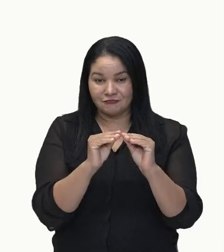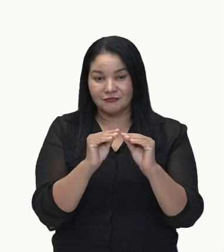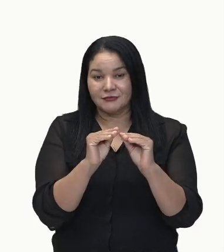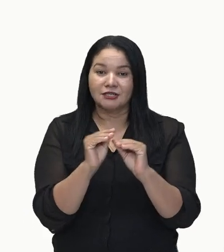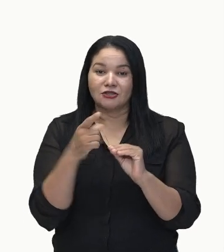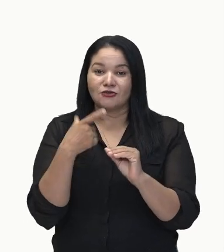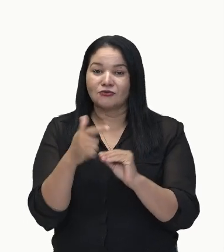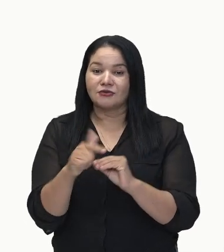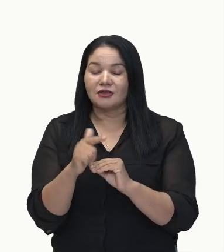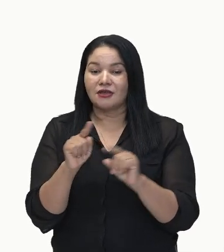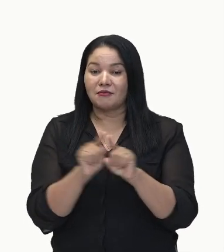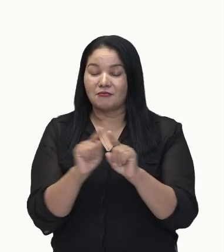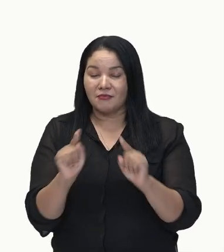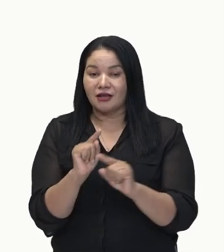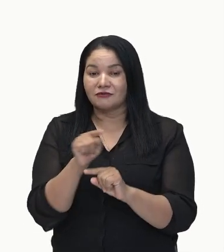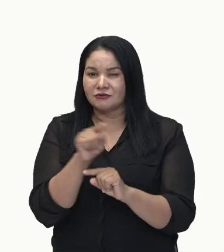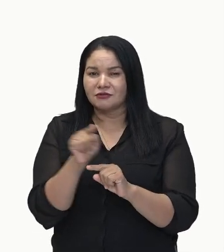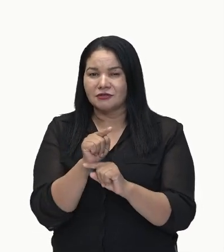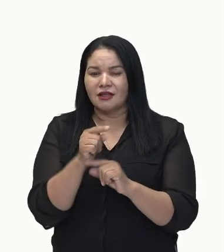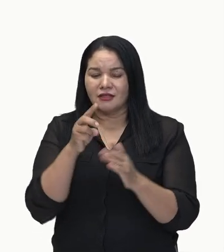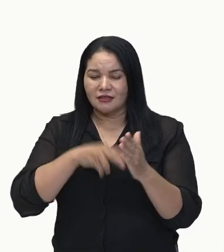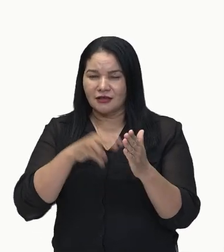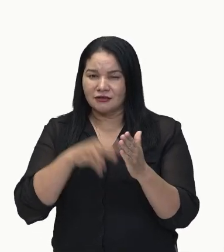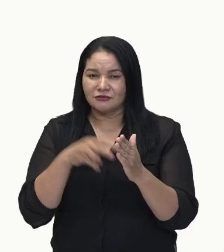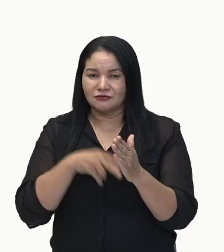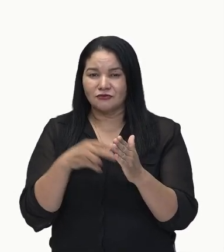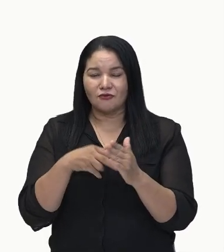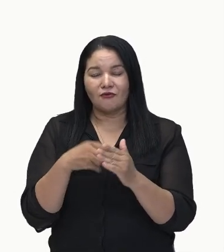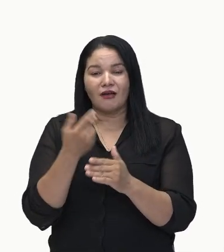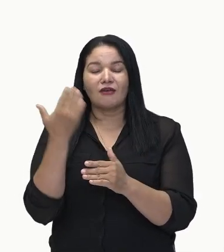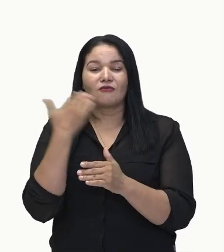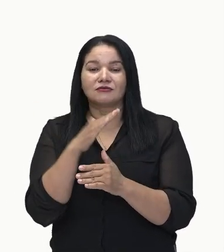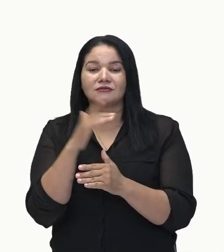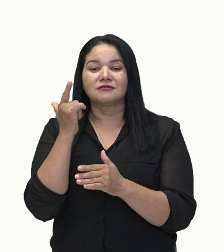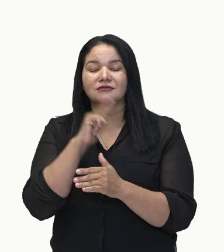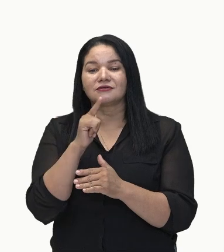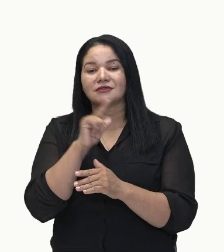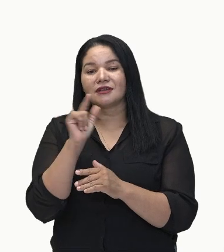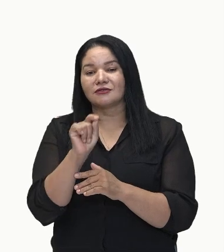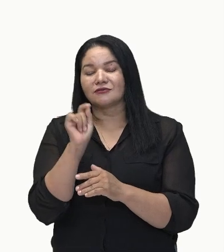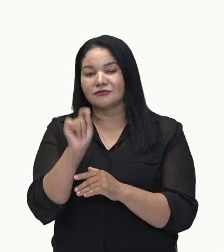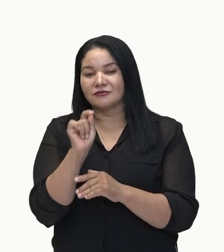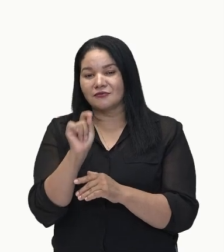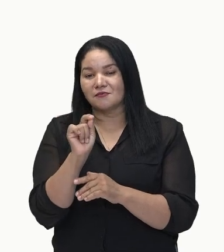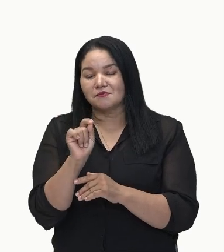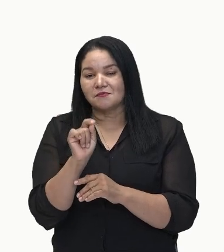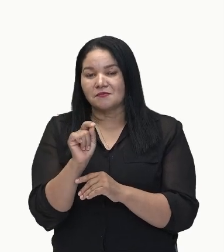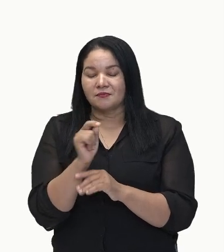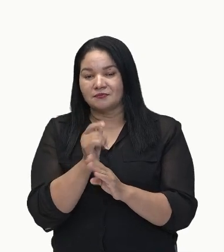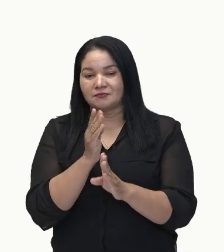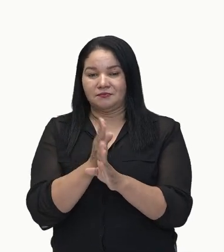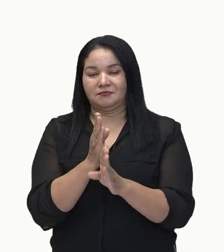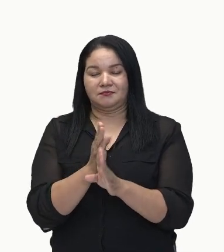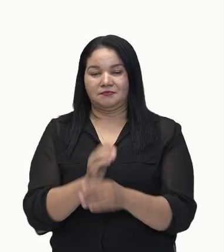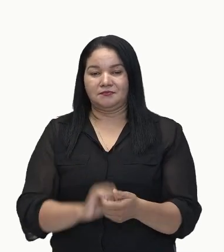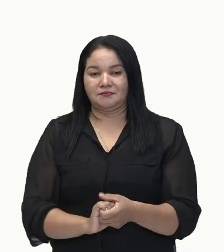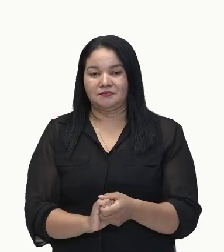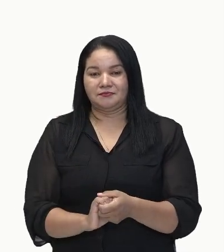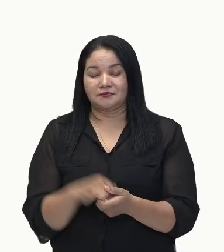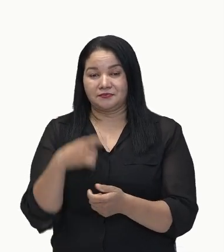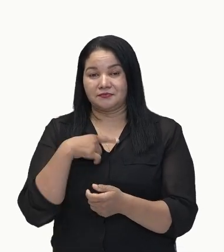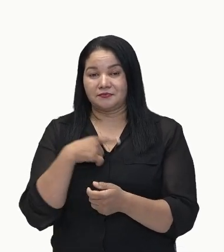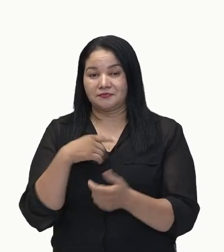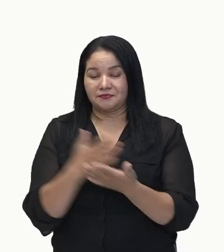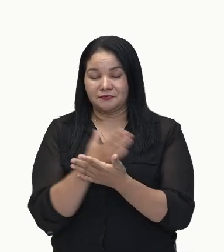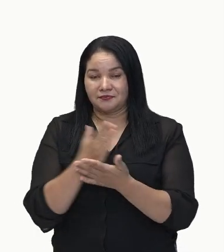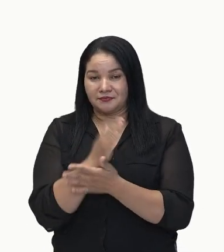pelo ouvinte, leitor. Muito bem, olha só. Então, temos aqui, ó. Vamos ver alguns